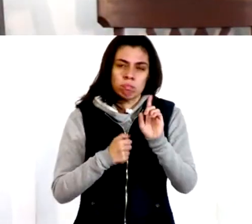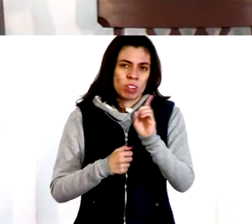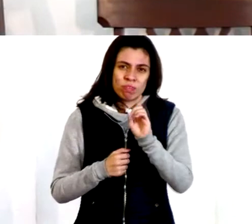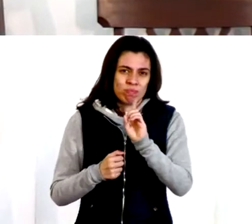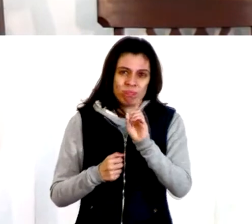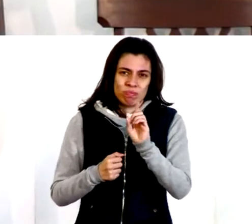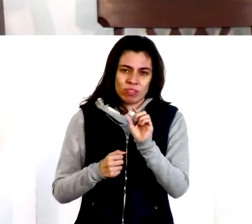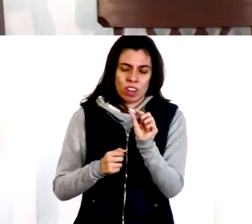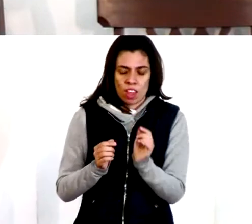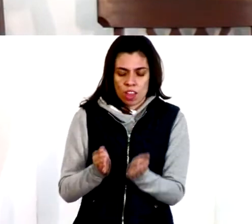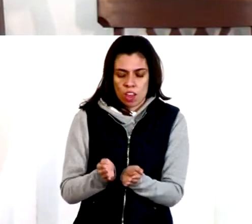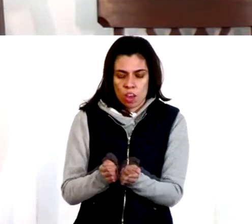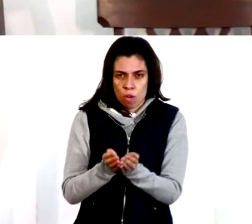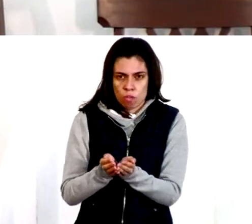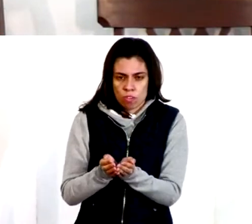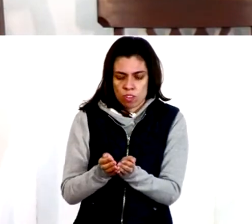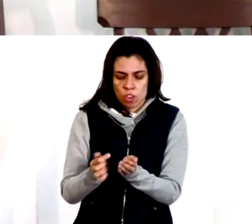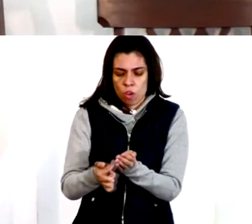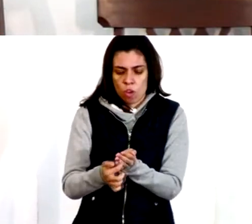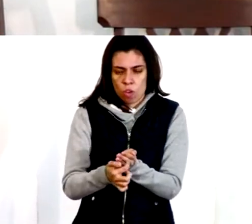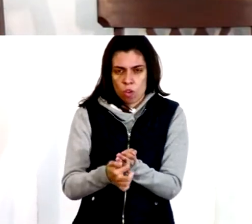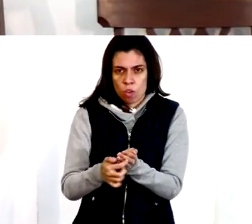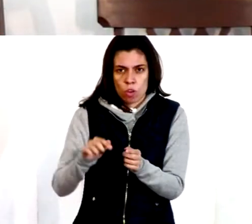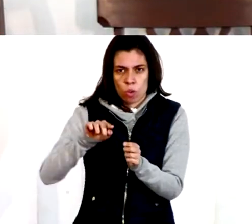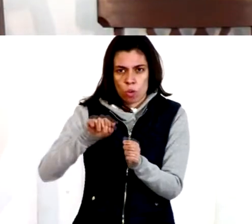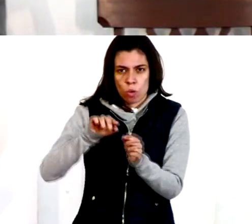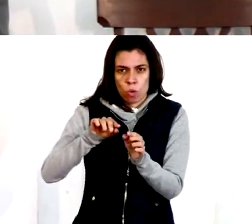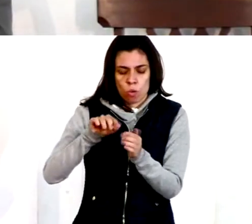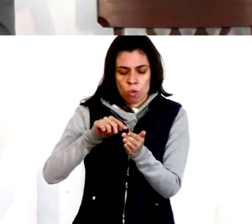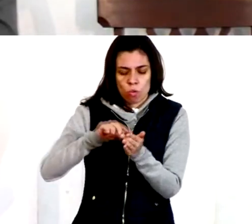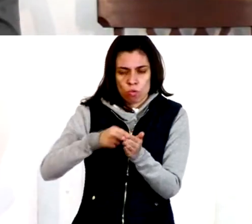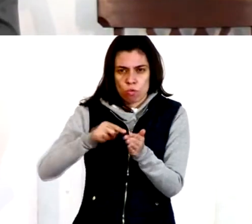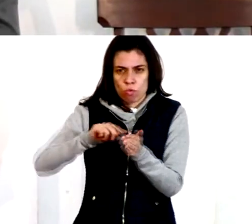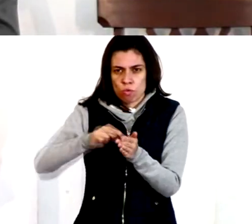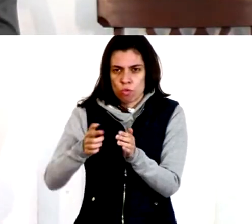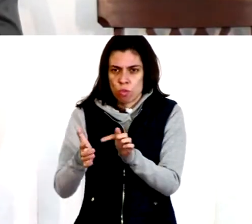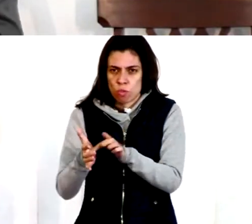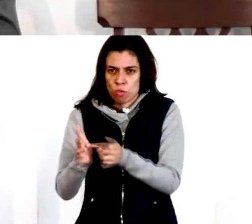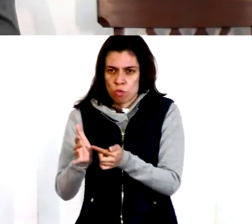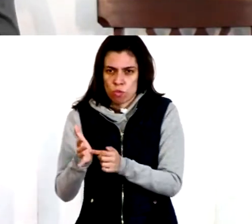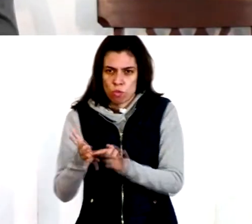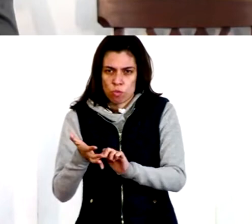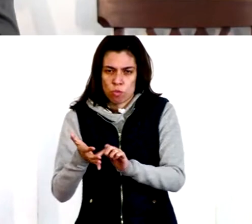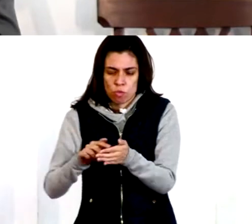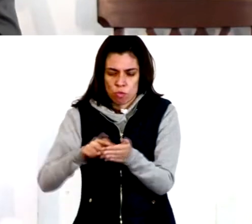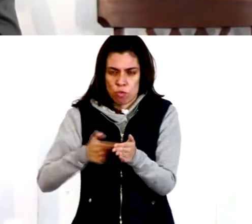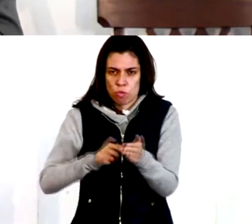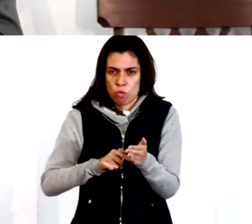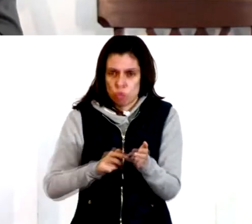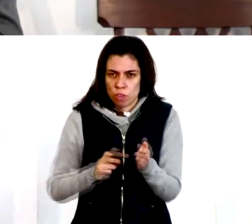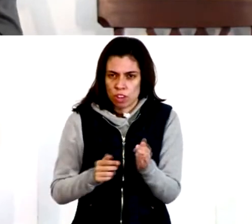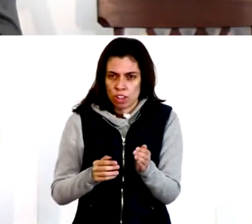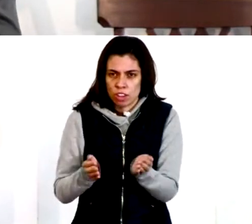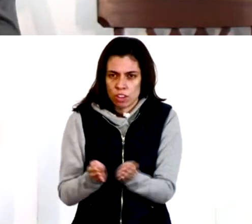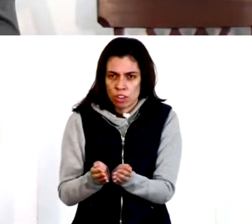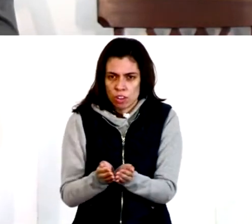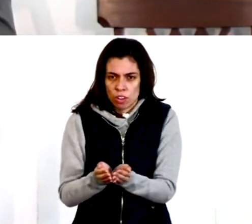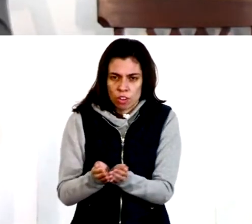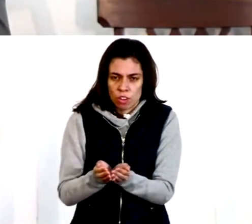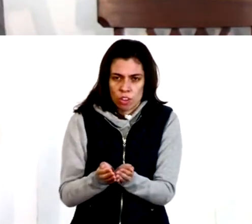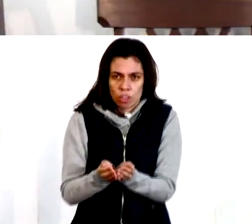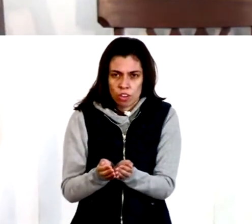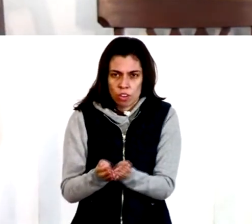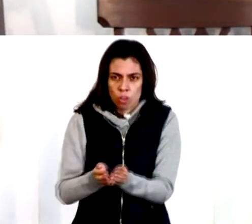Cortar na carne é saber que o combate ao pecado é uma responsabilidade de todo cristão que quer crescer